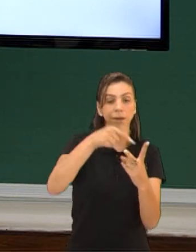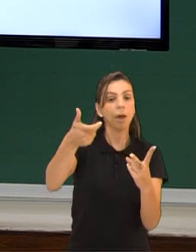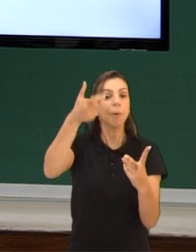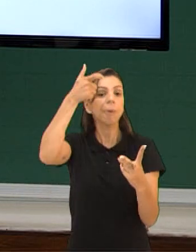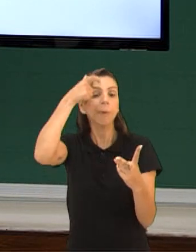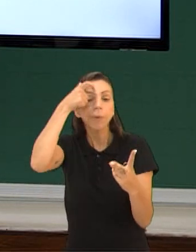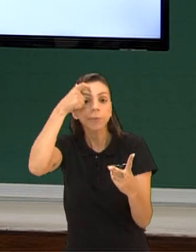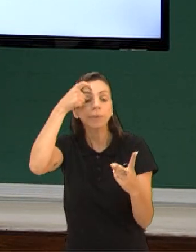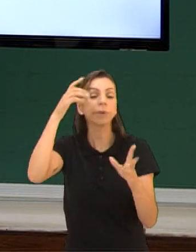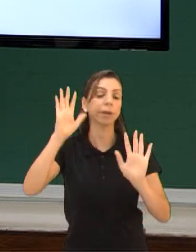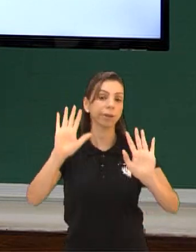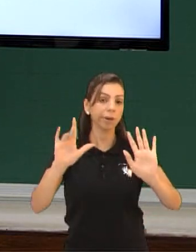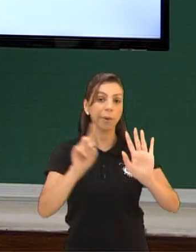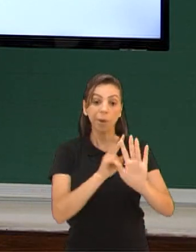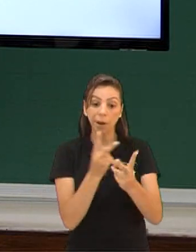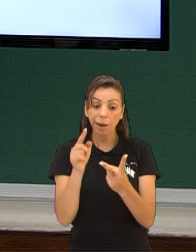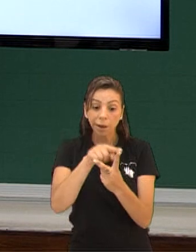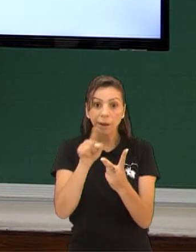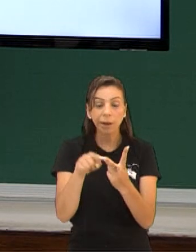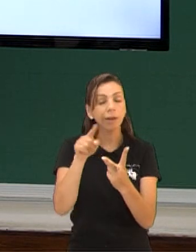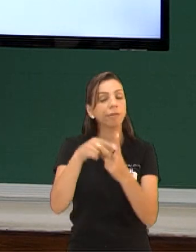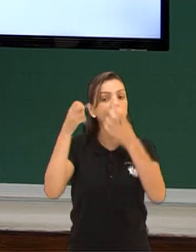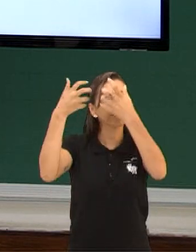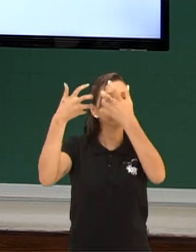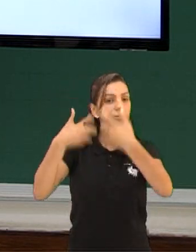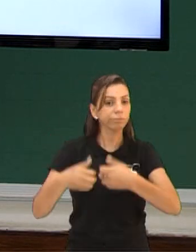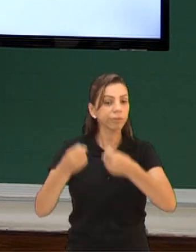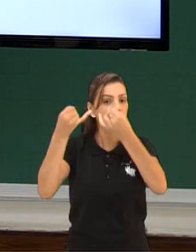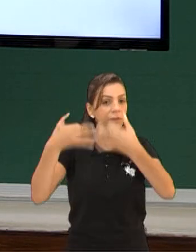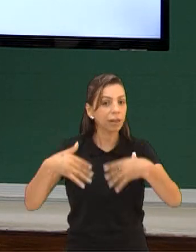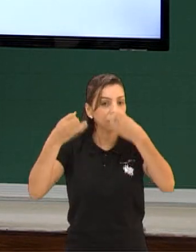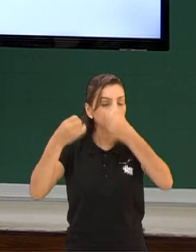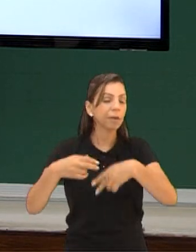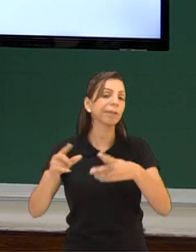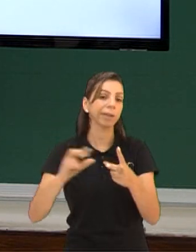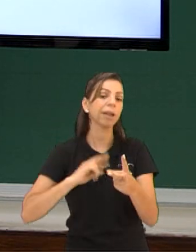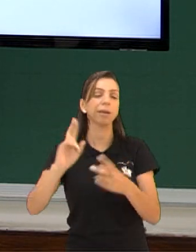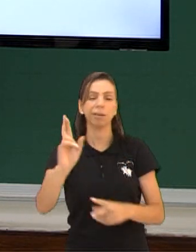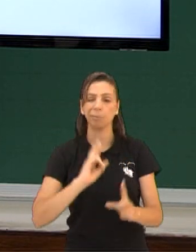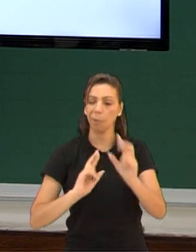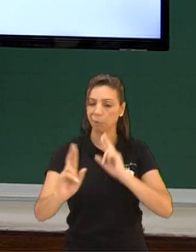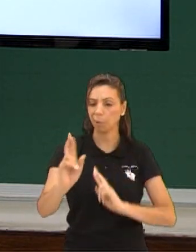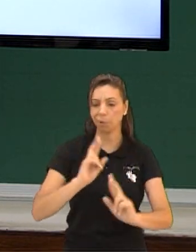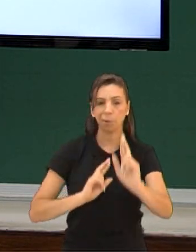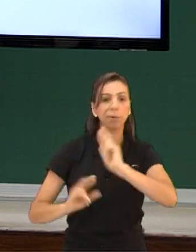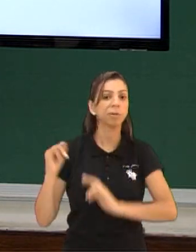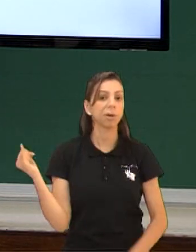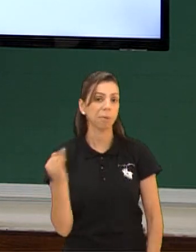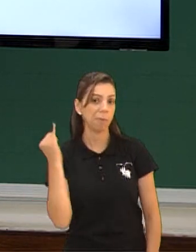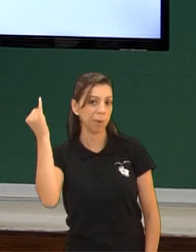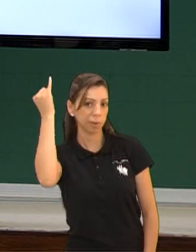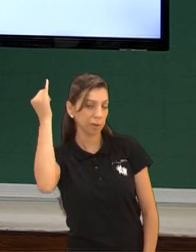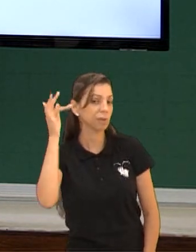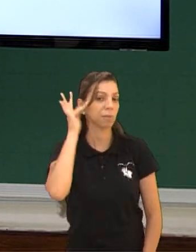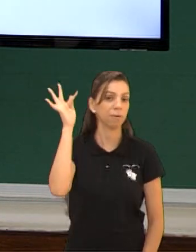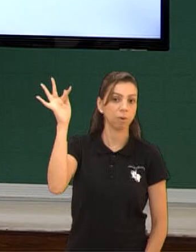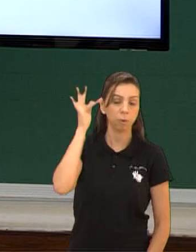e trazer para nós uma reflexão que, de fato, deu várias respostas importantes para a filosofia e para a